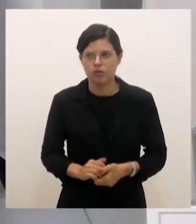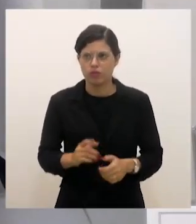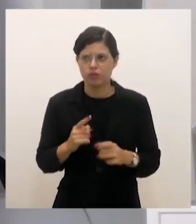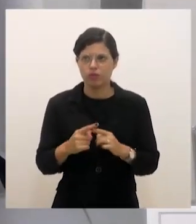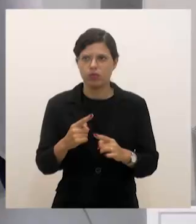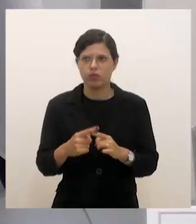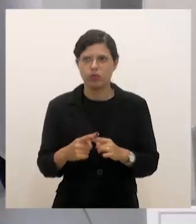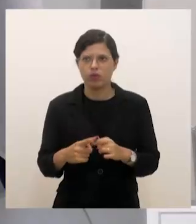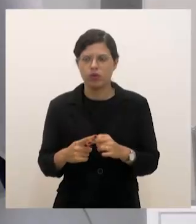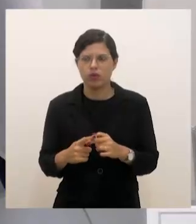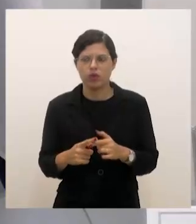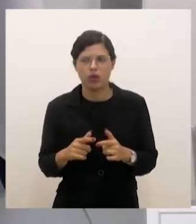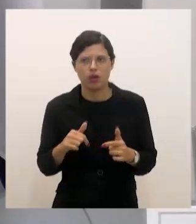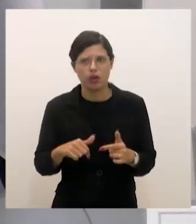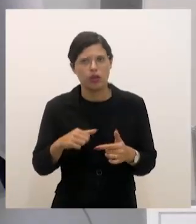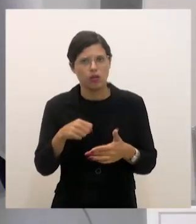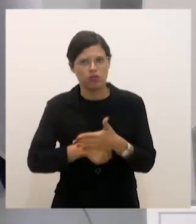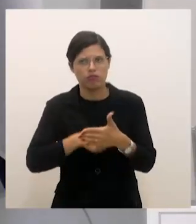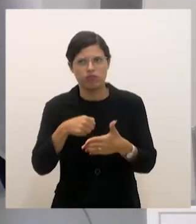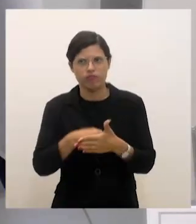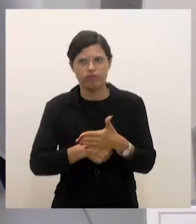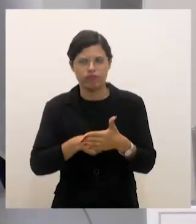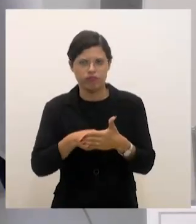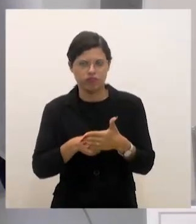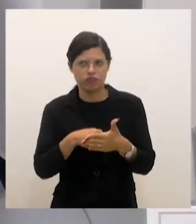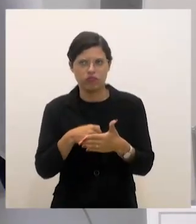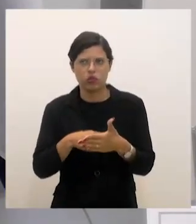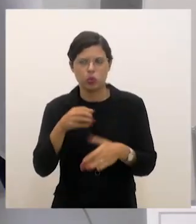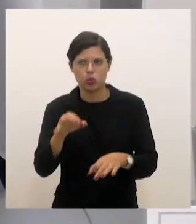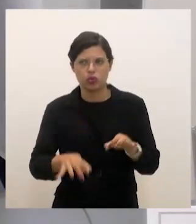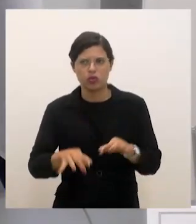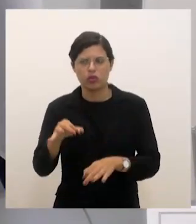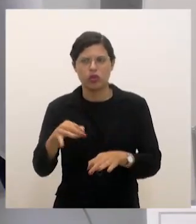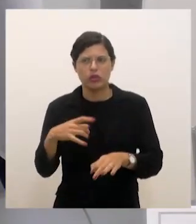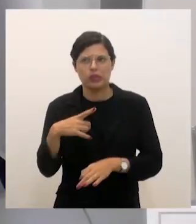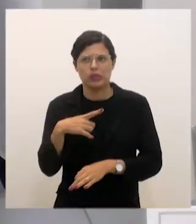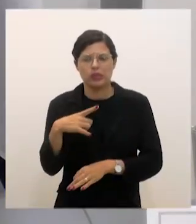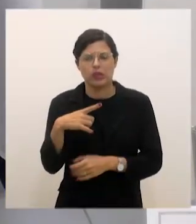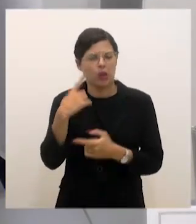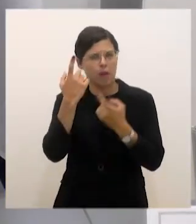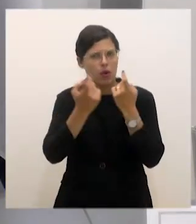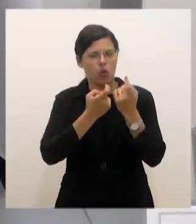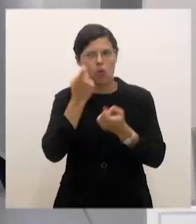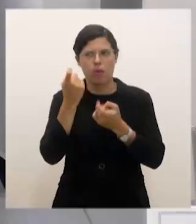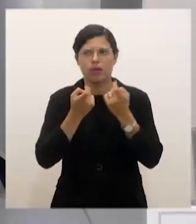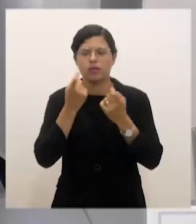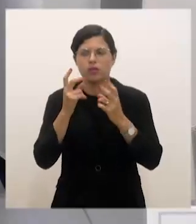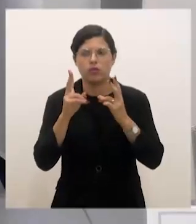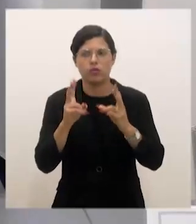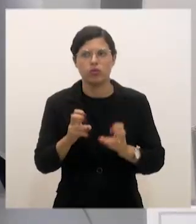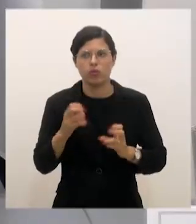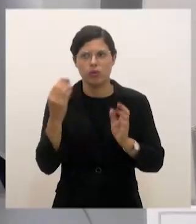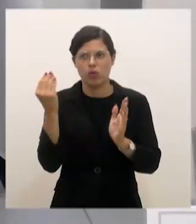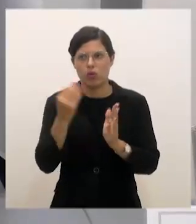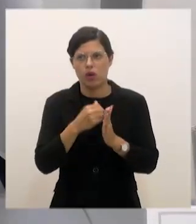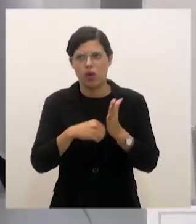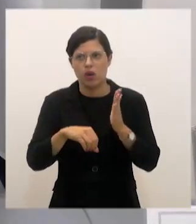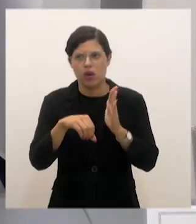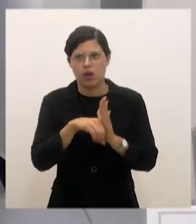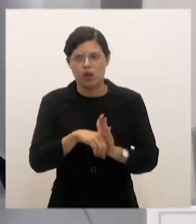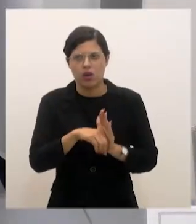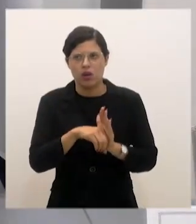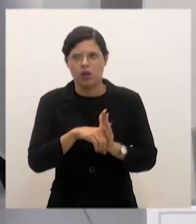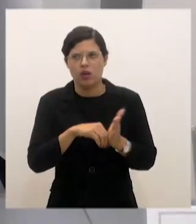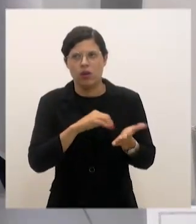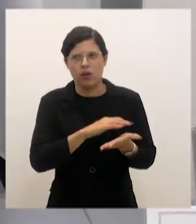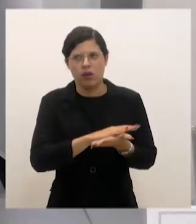extrema militância e ativismo judicial, inclusive, tenho muito receio dessa inclusão de crimes lato sensu de